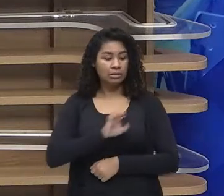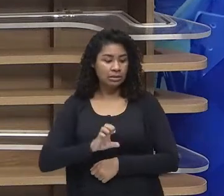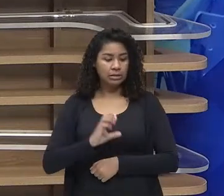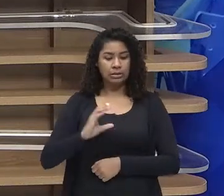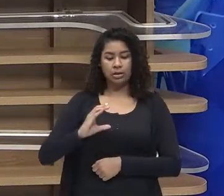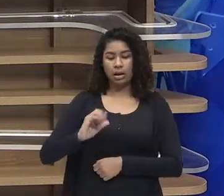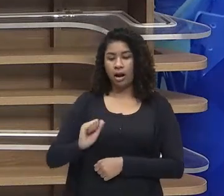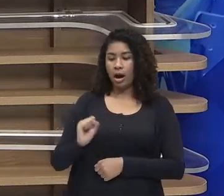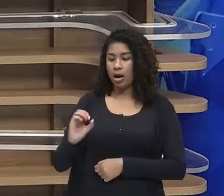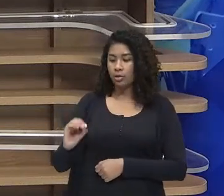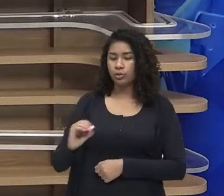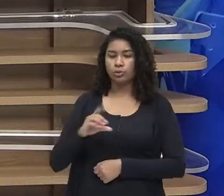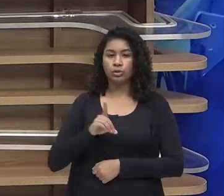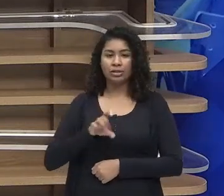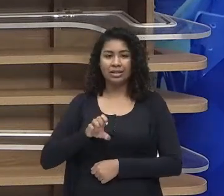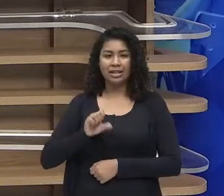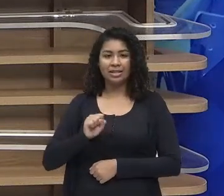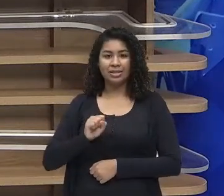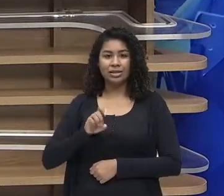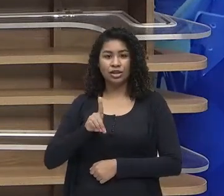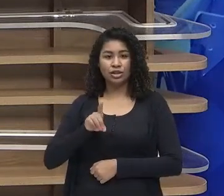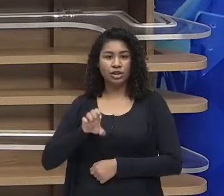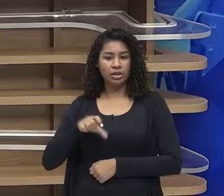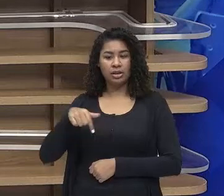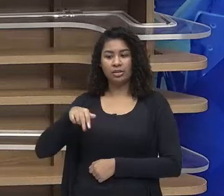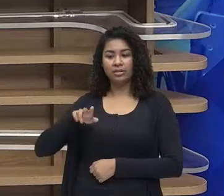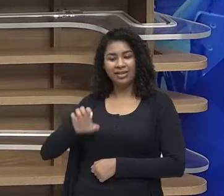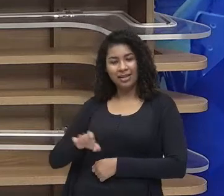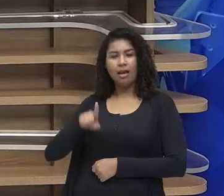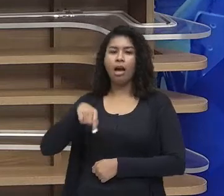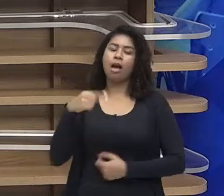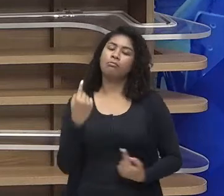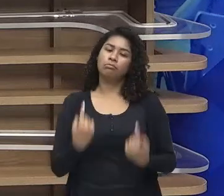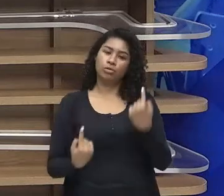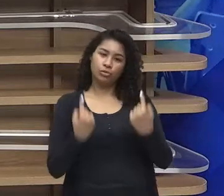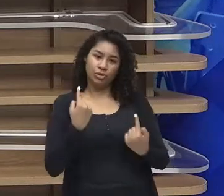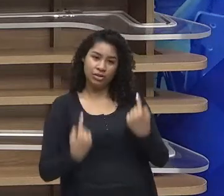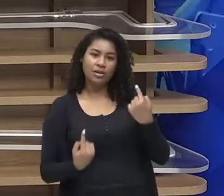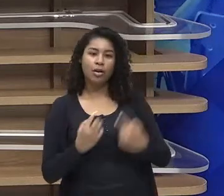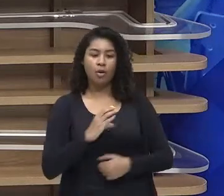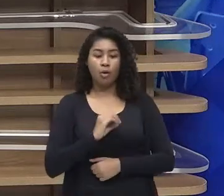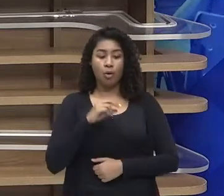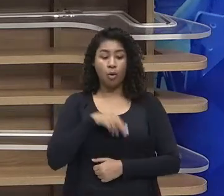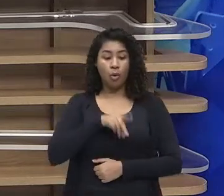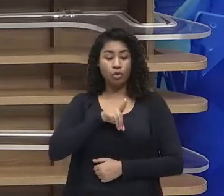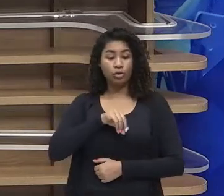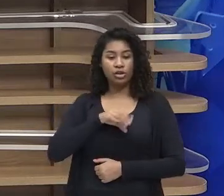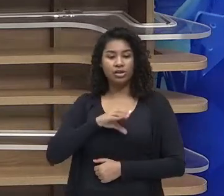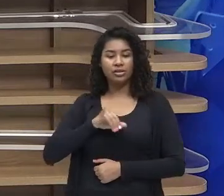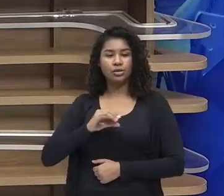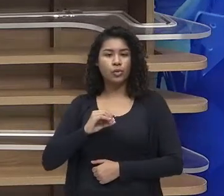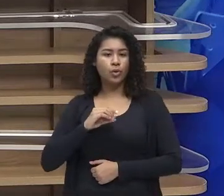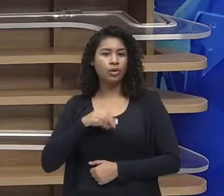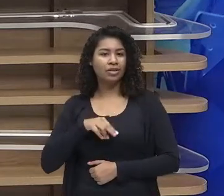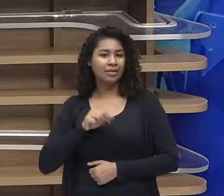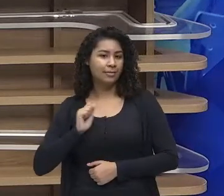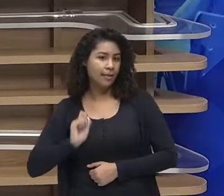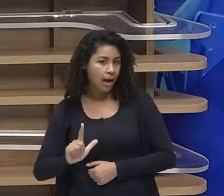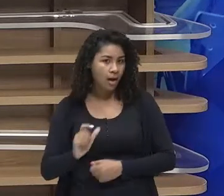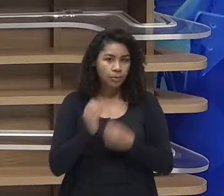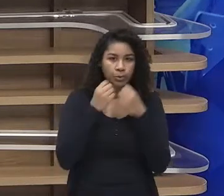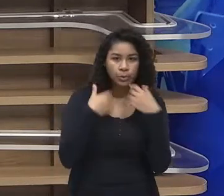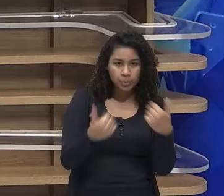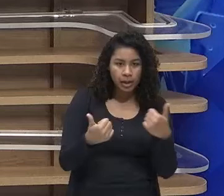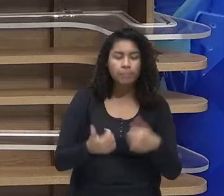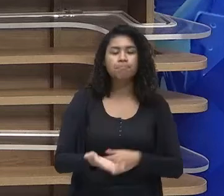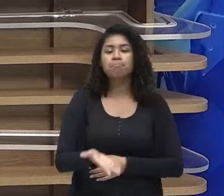frequência, indicam uma condição. Condicional, condição, mas tem uma outra também muito interessante para nós, que nós